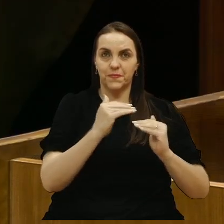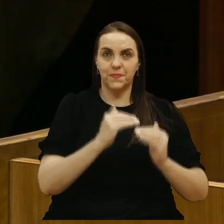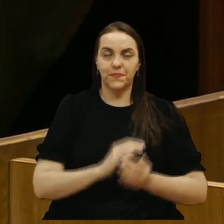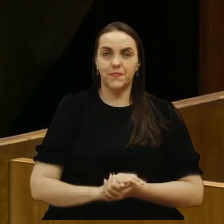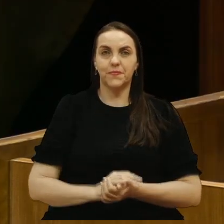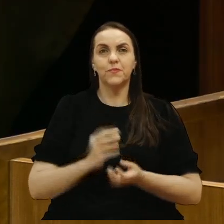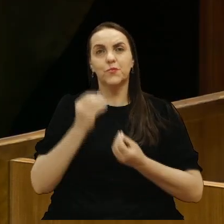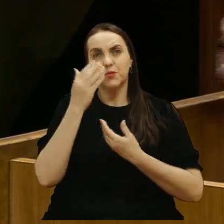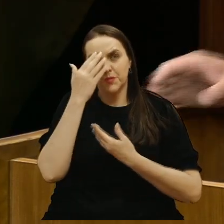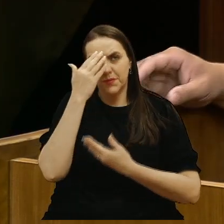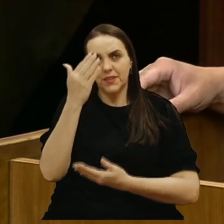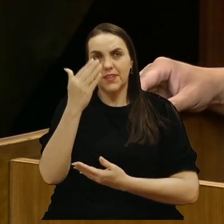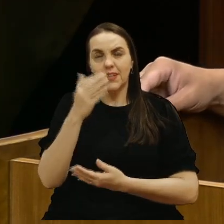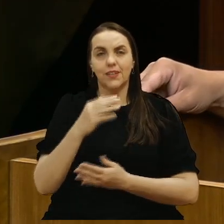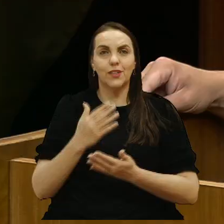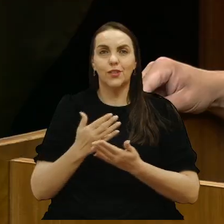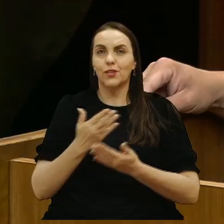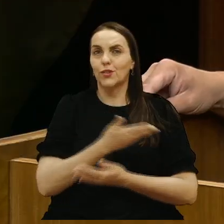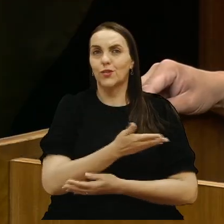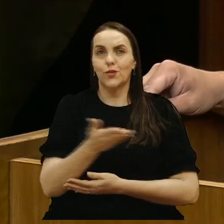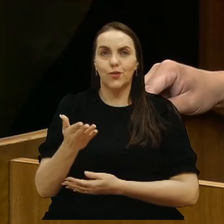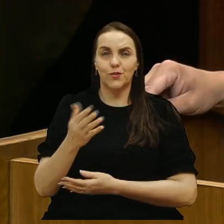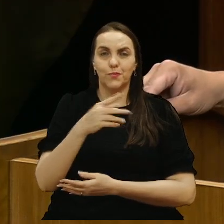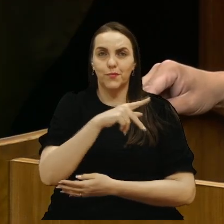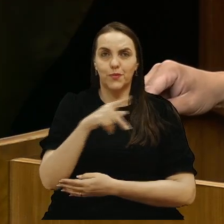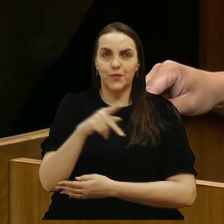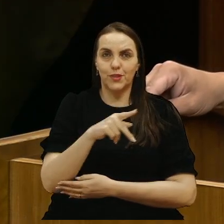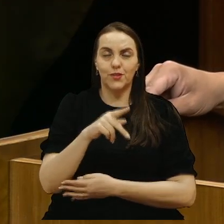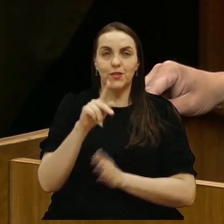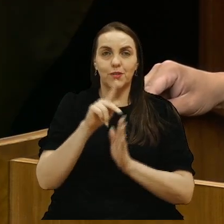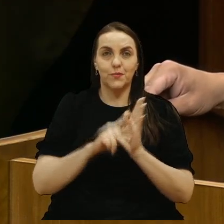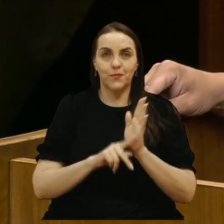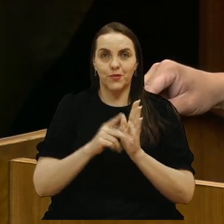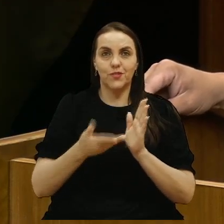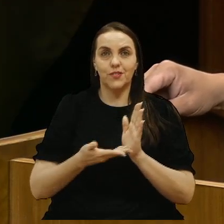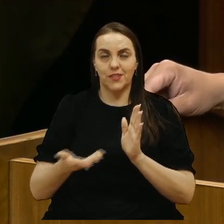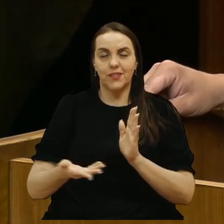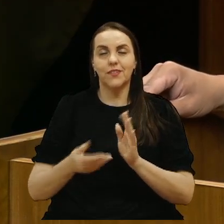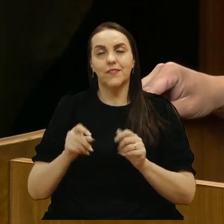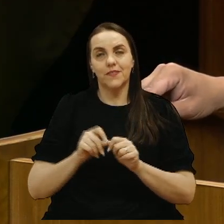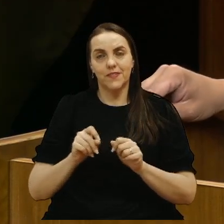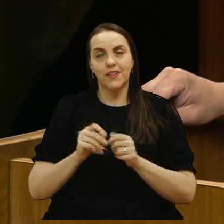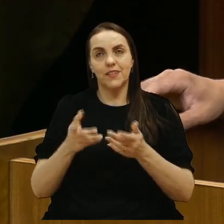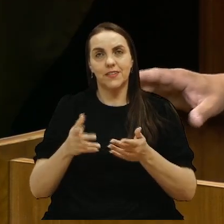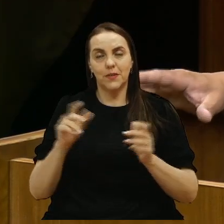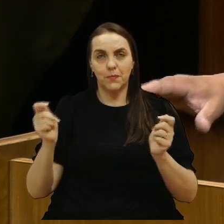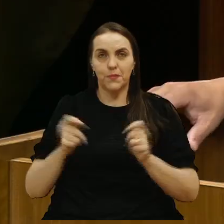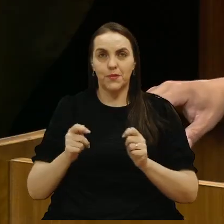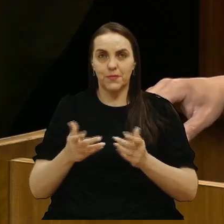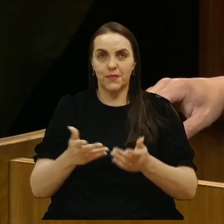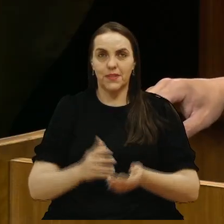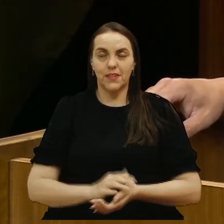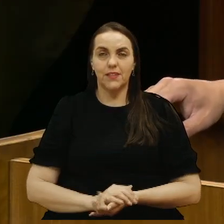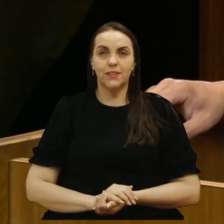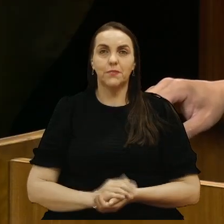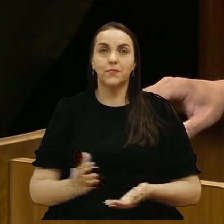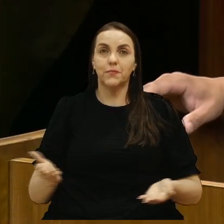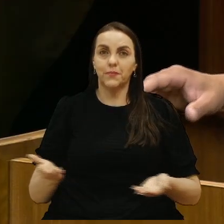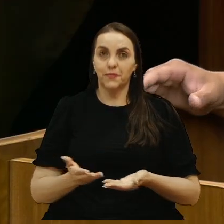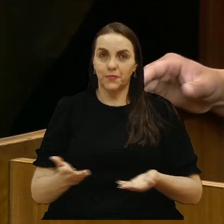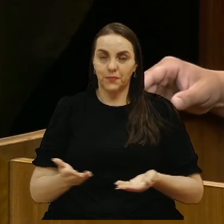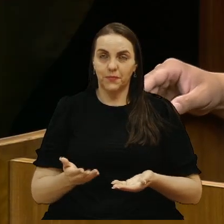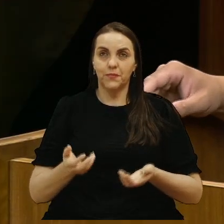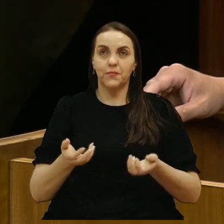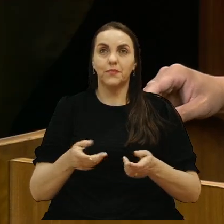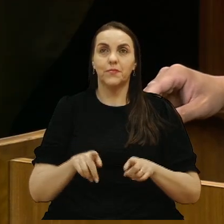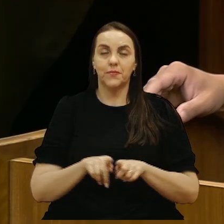muito obrigado a todos os professores do projeto que fazem isso se tornar possível. Mas hoje, pessoal, eu quero